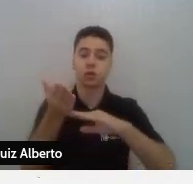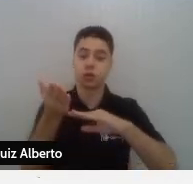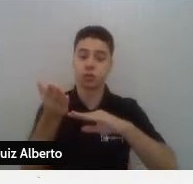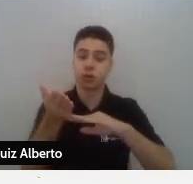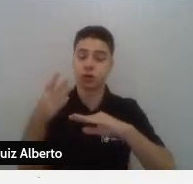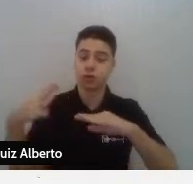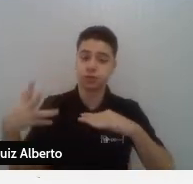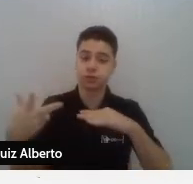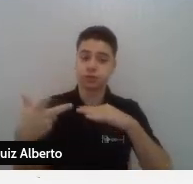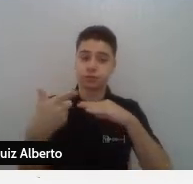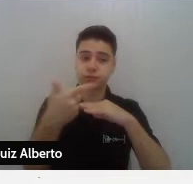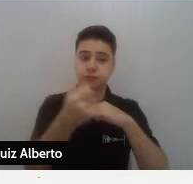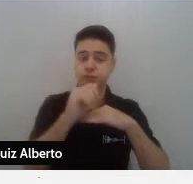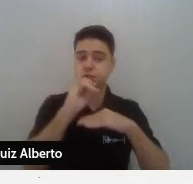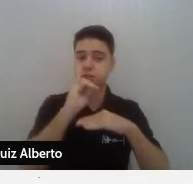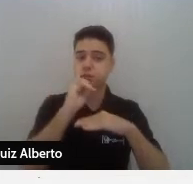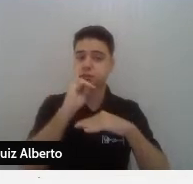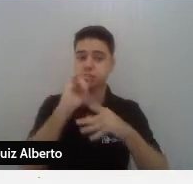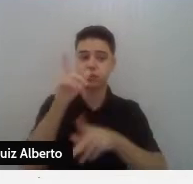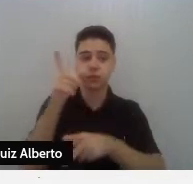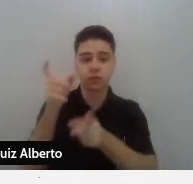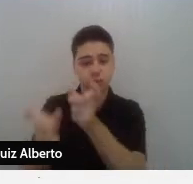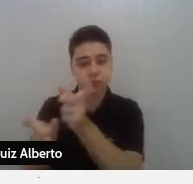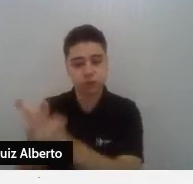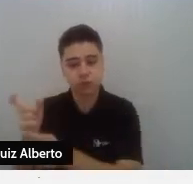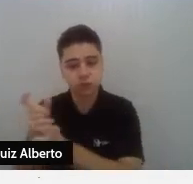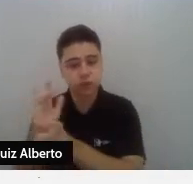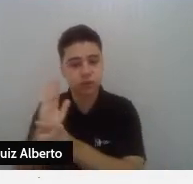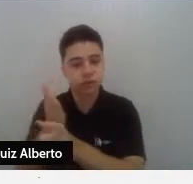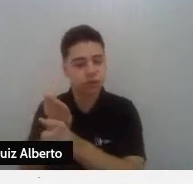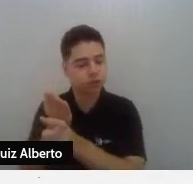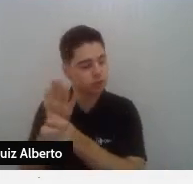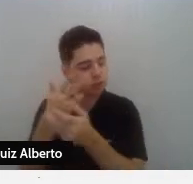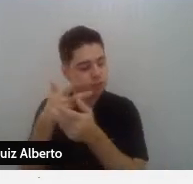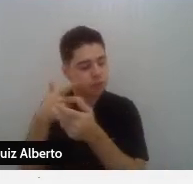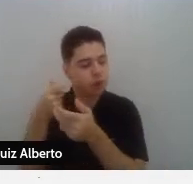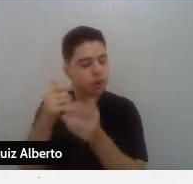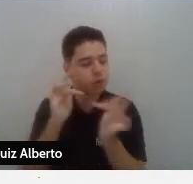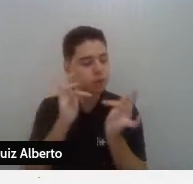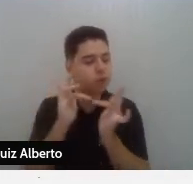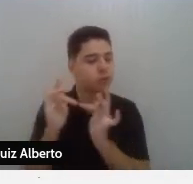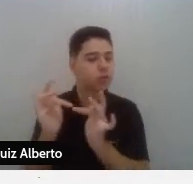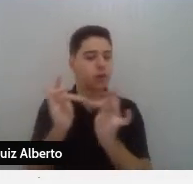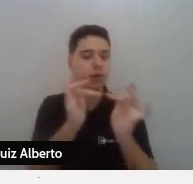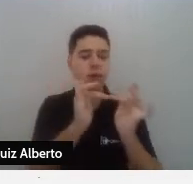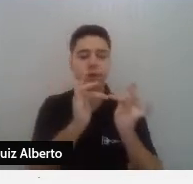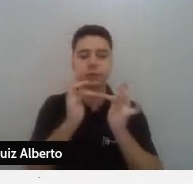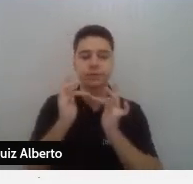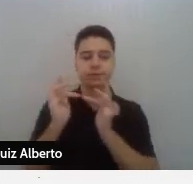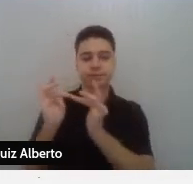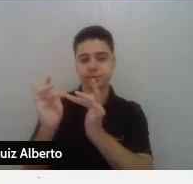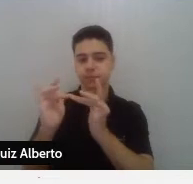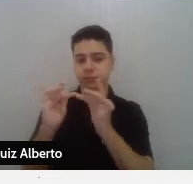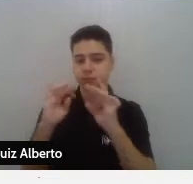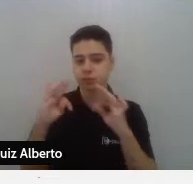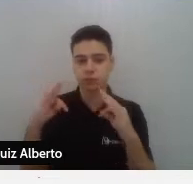contemporâneos, o público já é convidado a ter uma interação maior durante